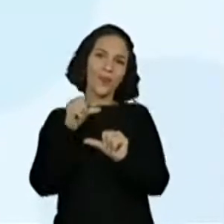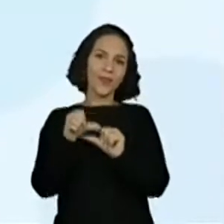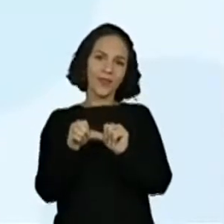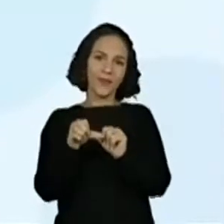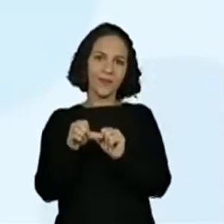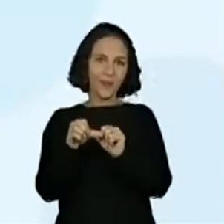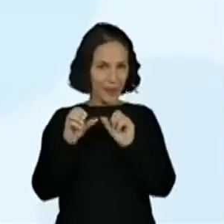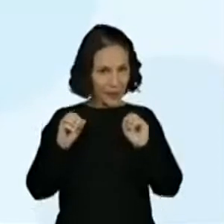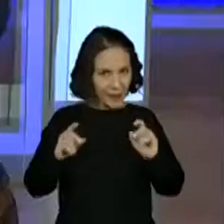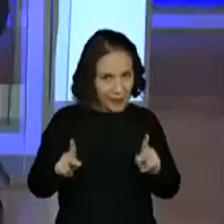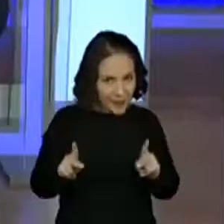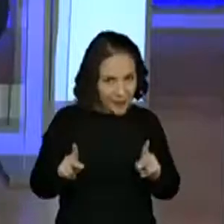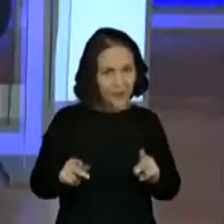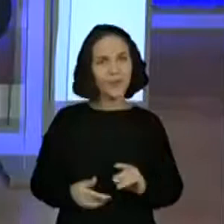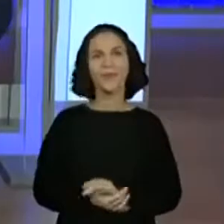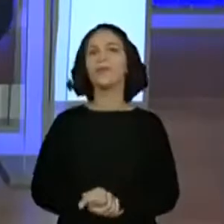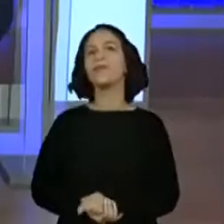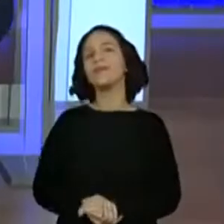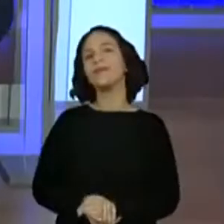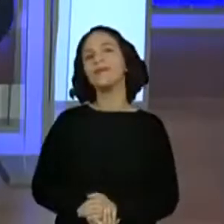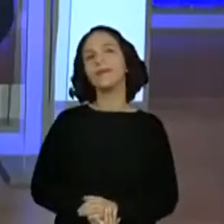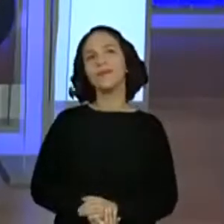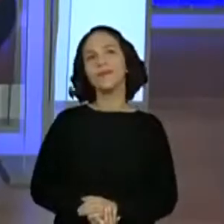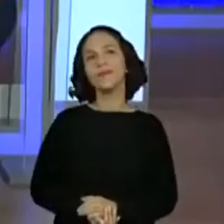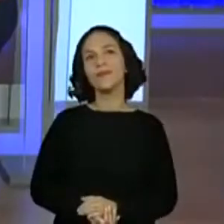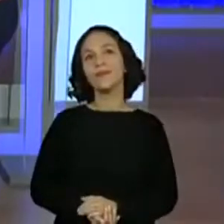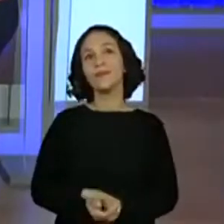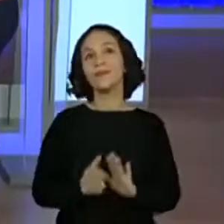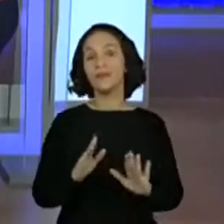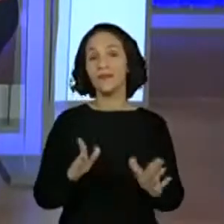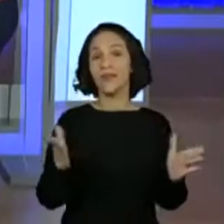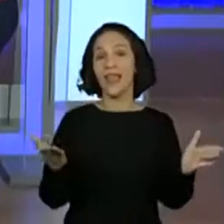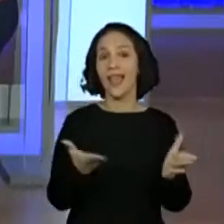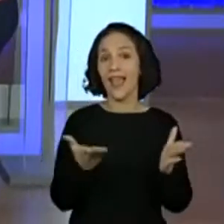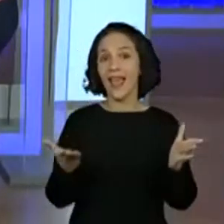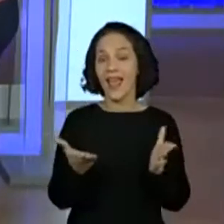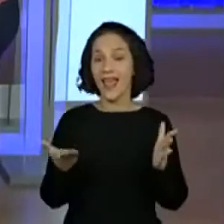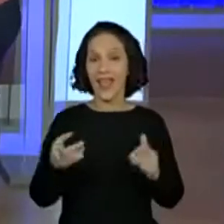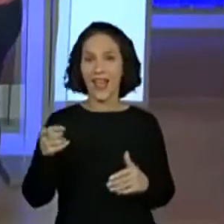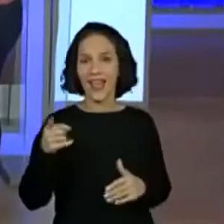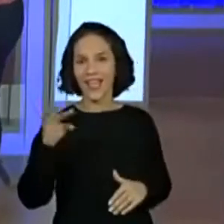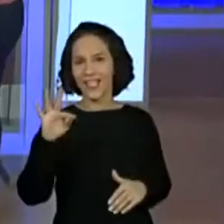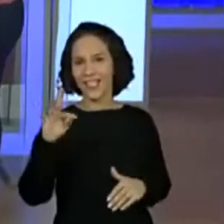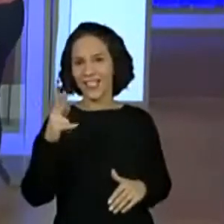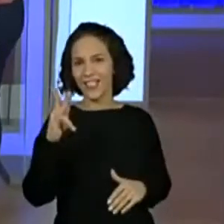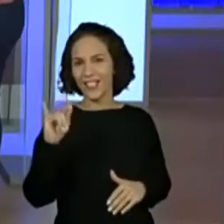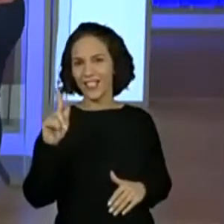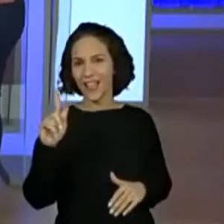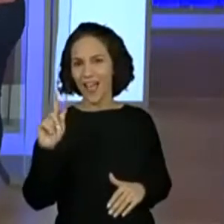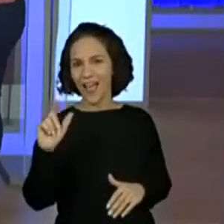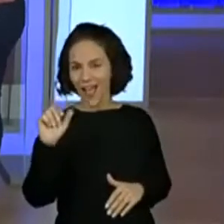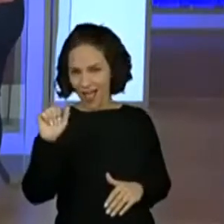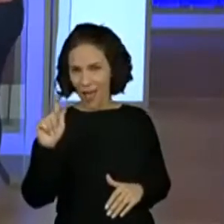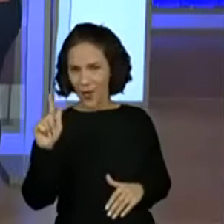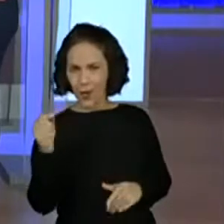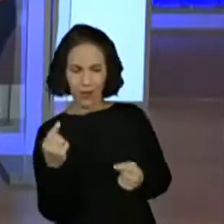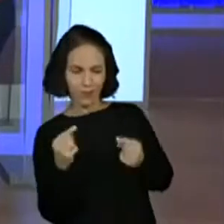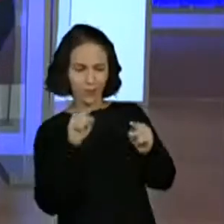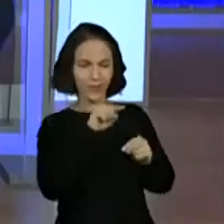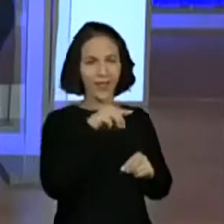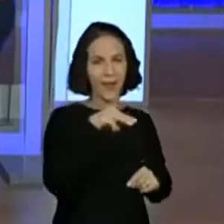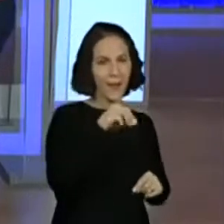próxima tela? Sim. Ah, depois foi a vez de Tiago dar uma tarefa aí para o